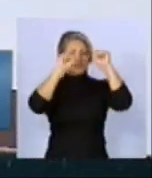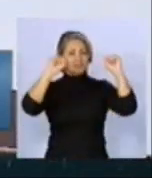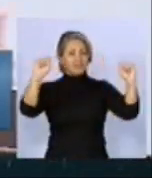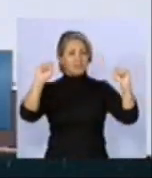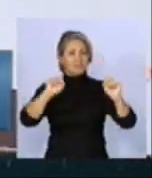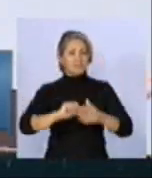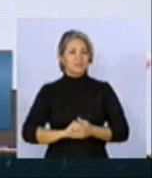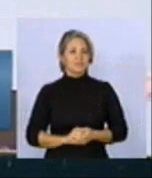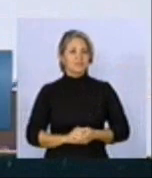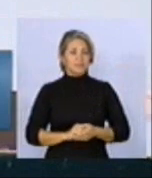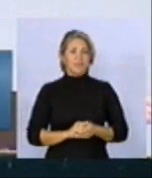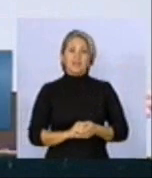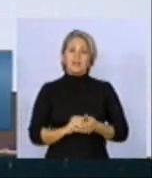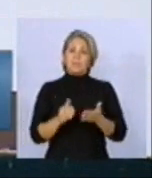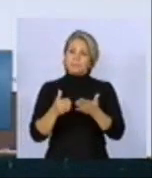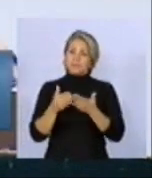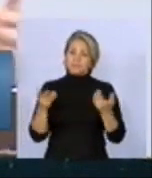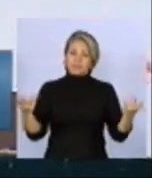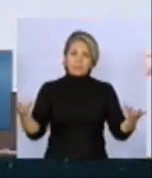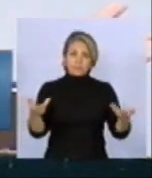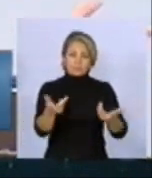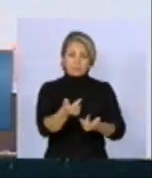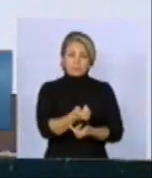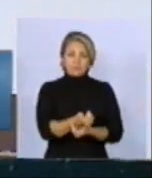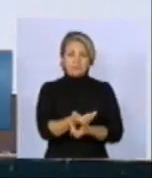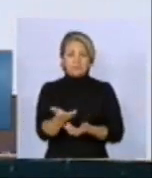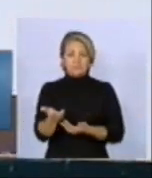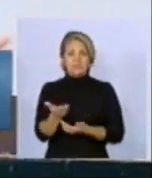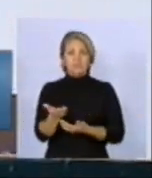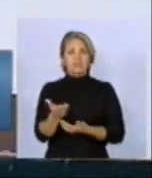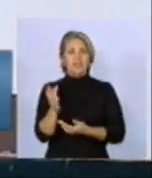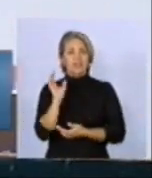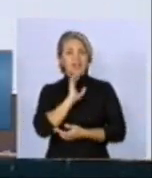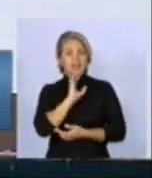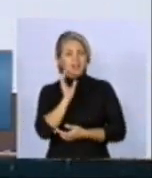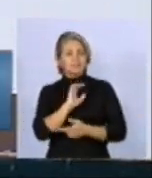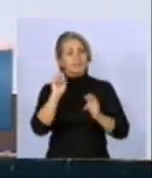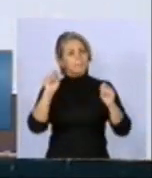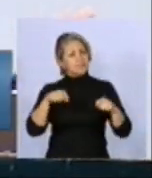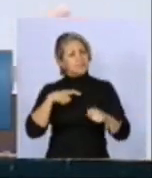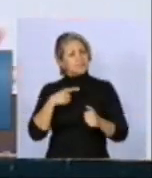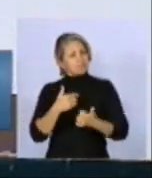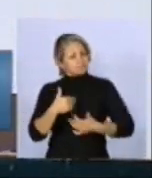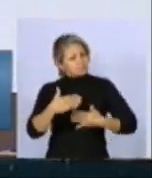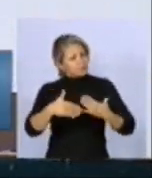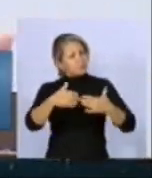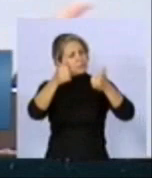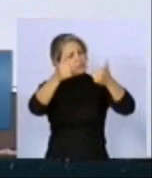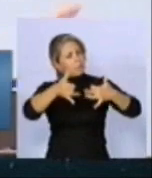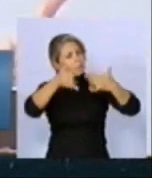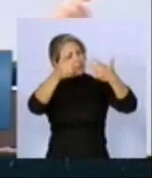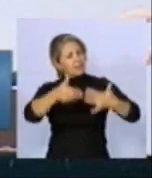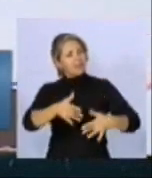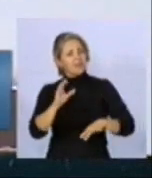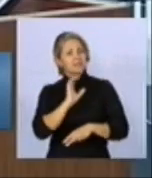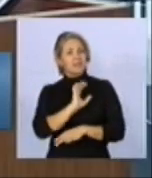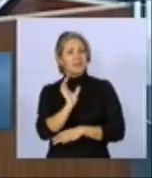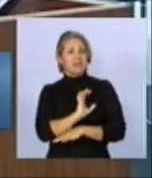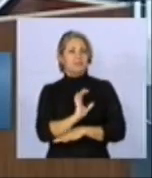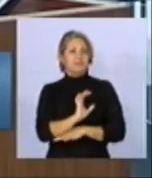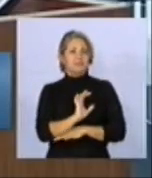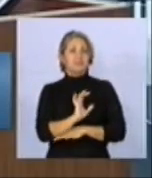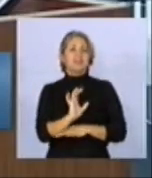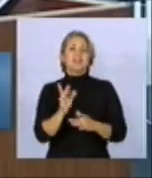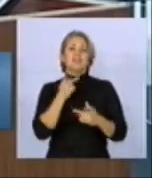Afinal desejar imediatamente eh que seja bem conduzida a essa audiência e deixar as considerações